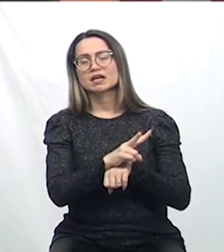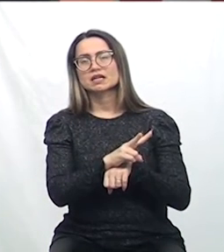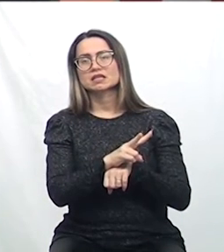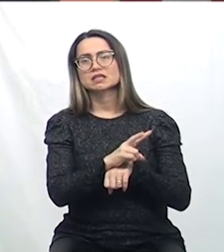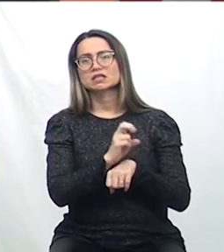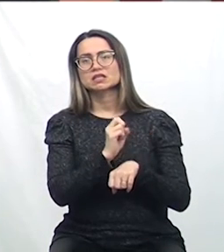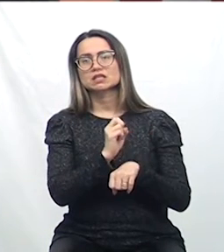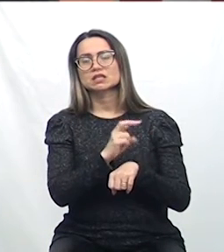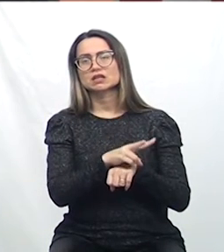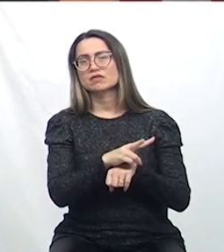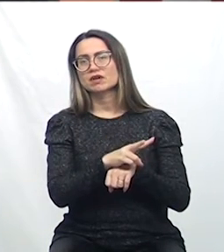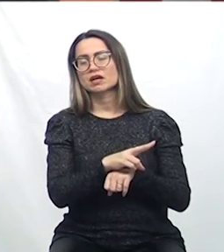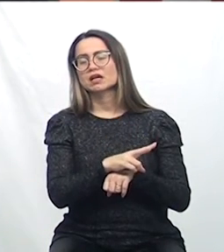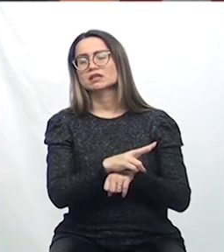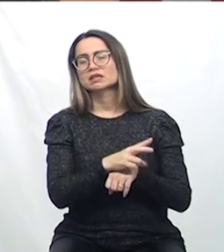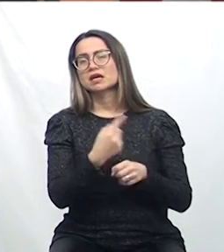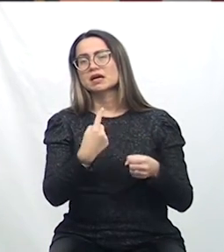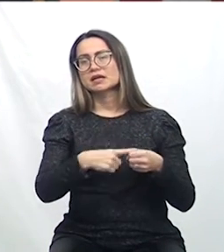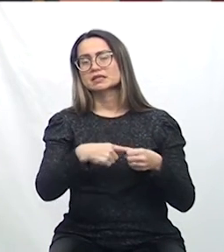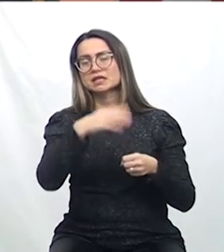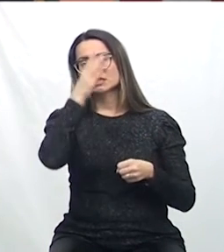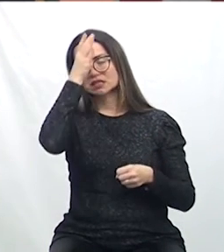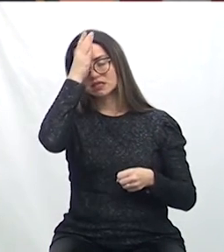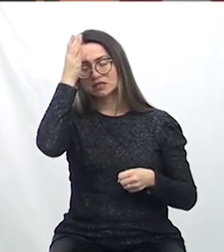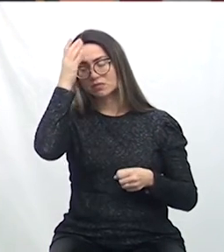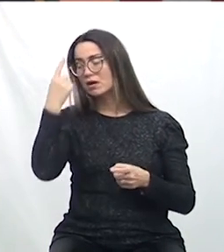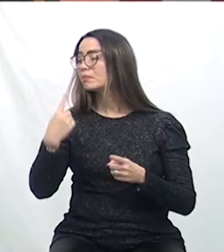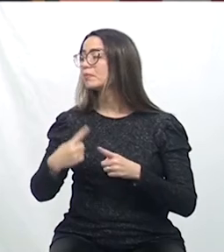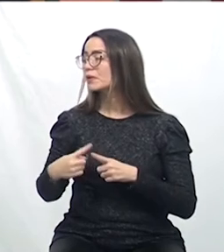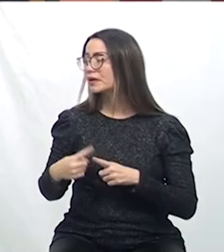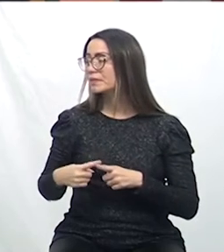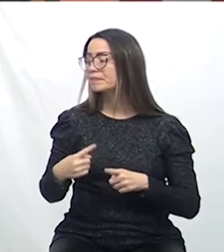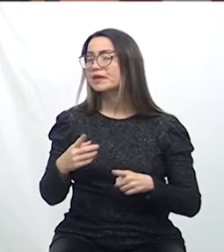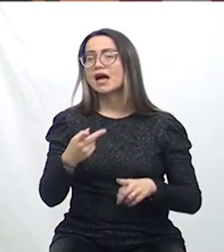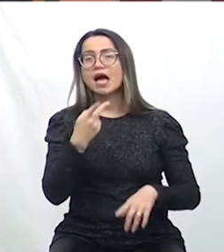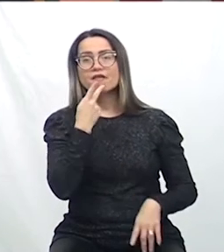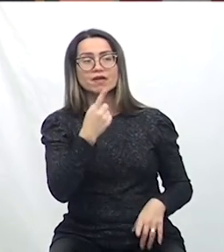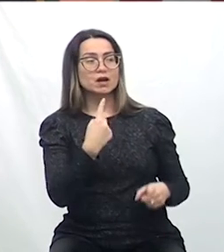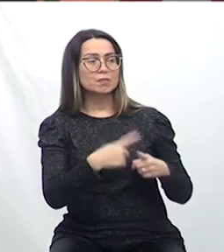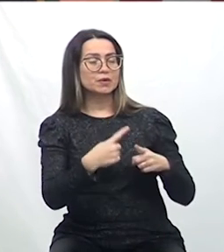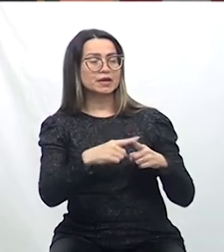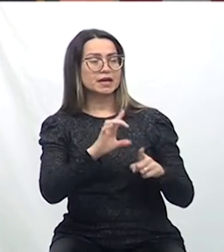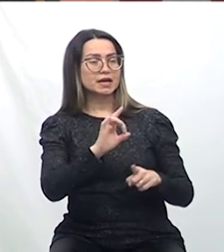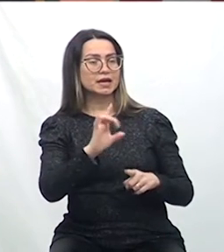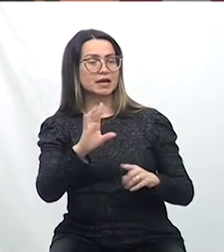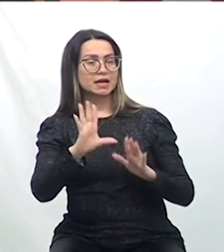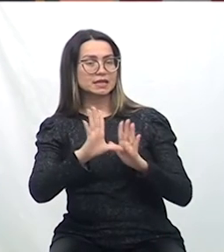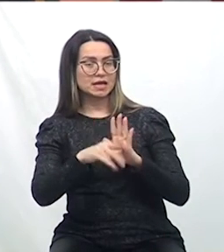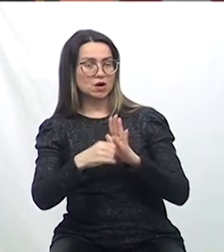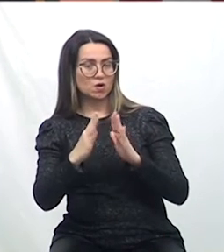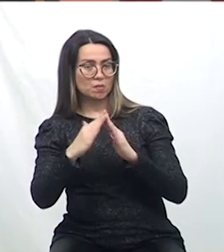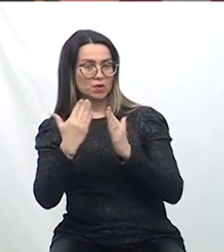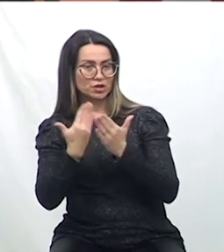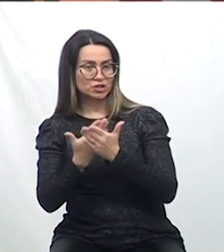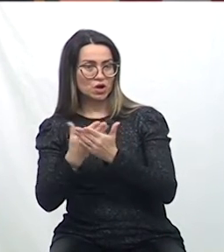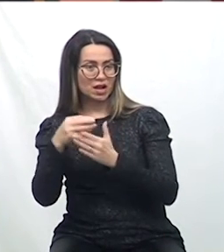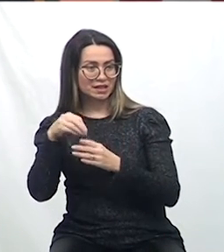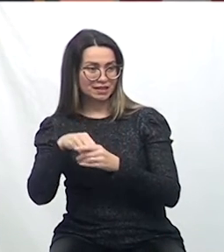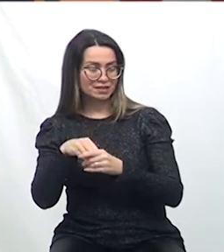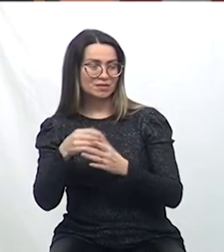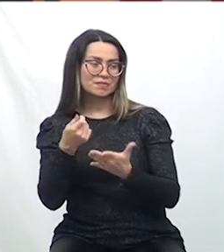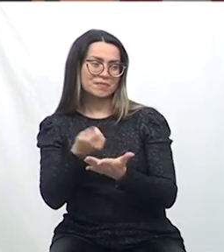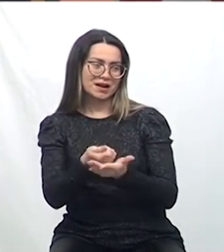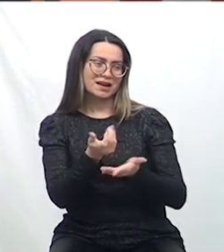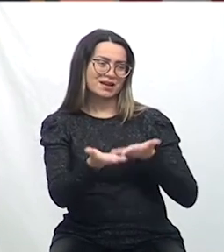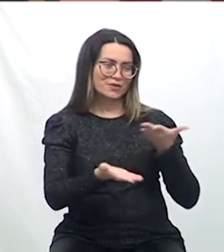50 vagas, 50 internação para a nossa cidade. Por quê? Falo isso porque cada furto que dá numa escola, pode ter certeza, pagaria o